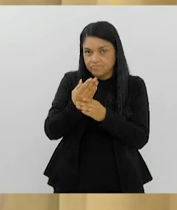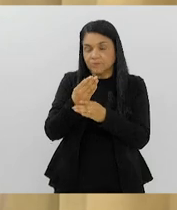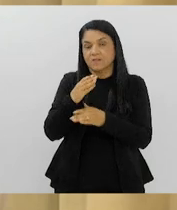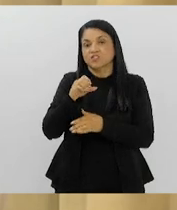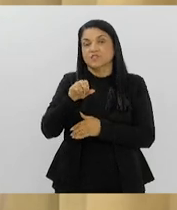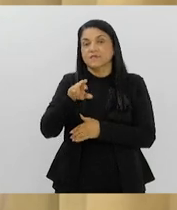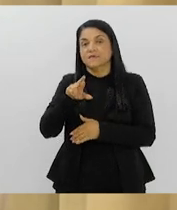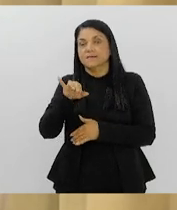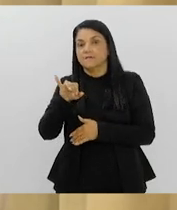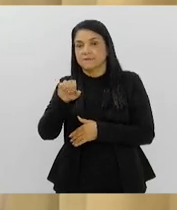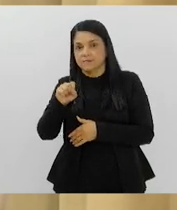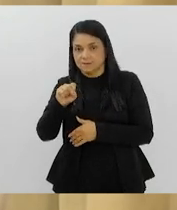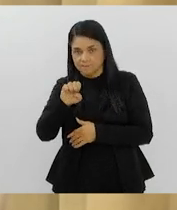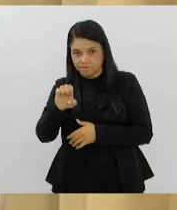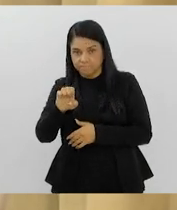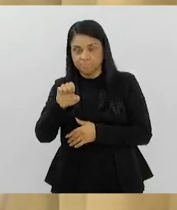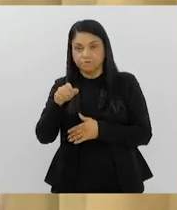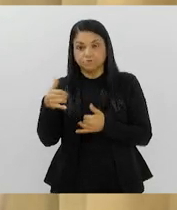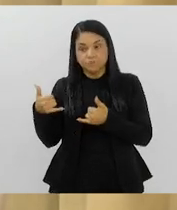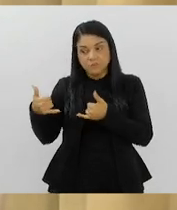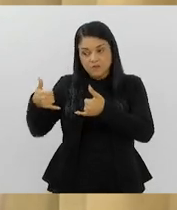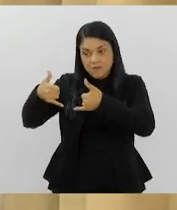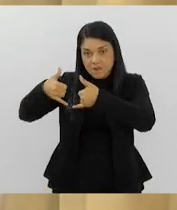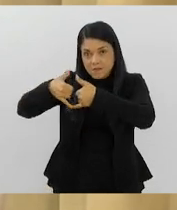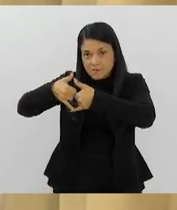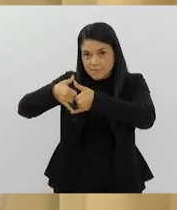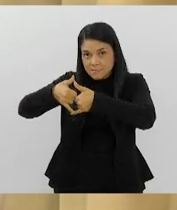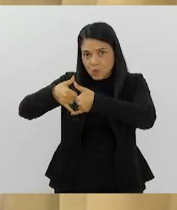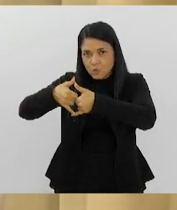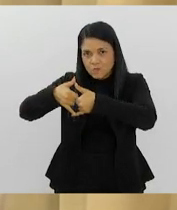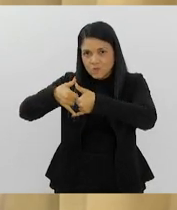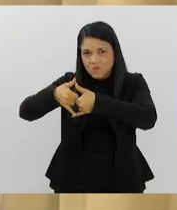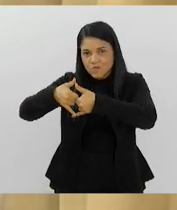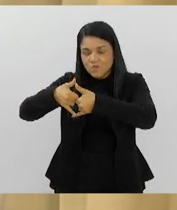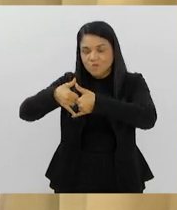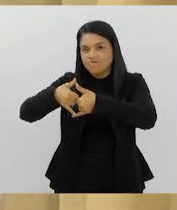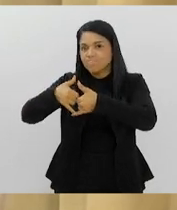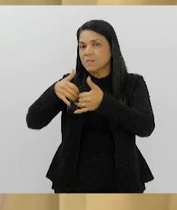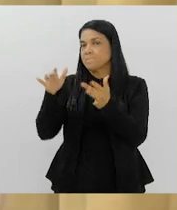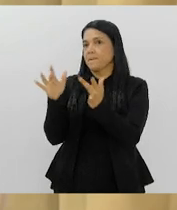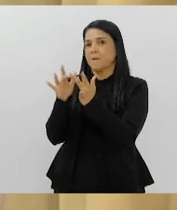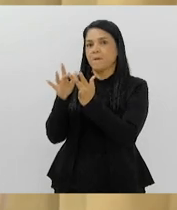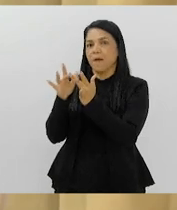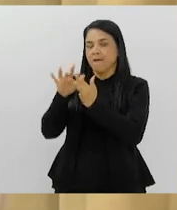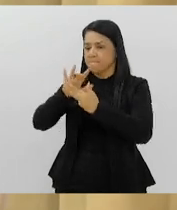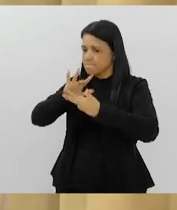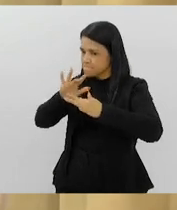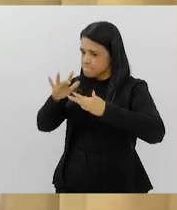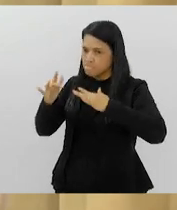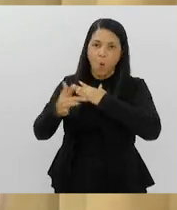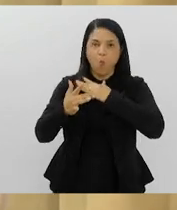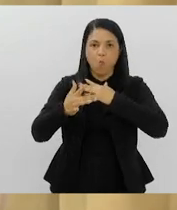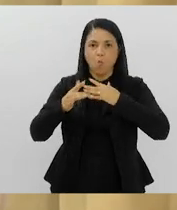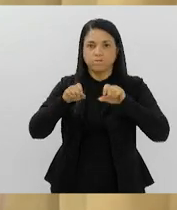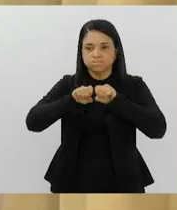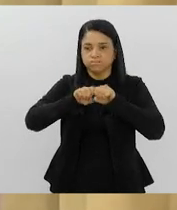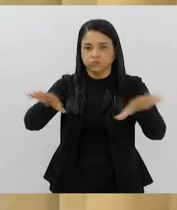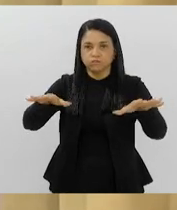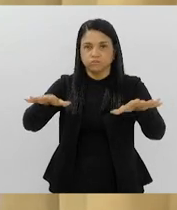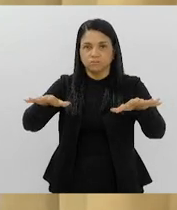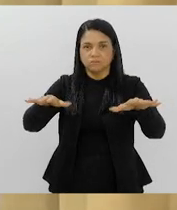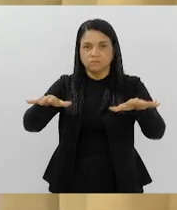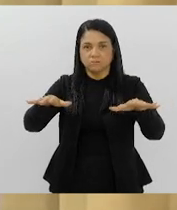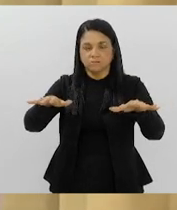de crise e numa ligação dessa vai ser contactado a rede na hora. Agora,